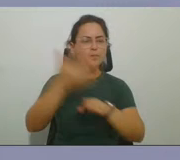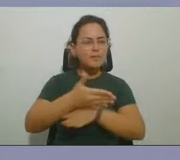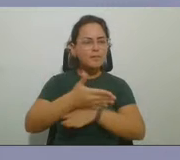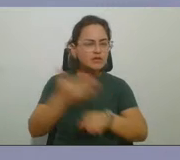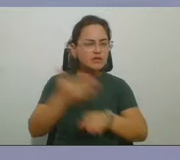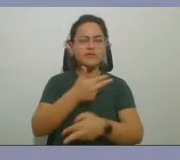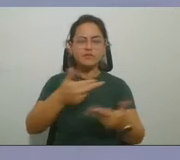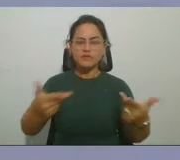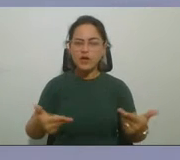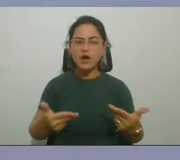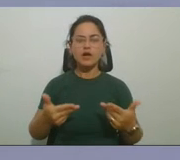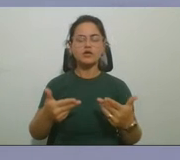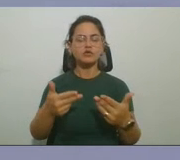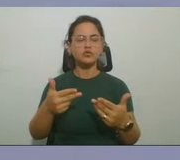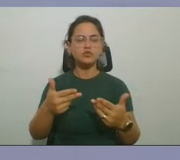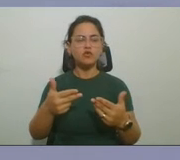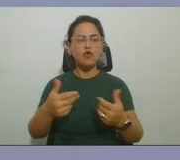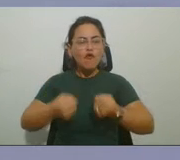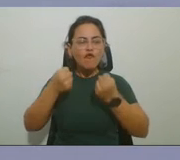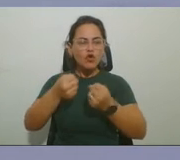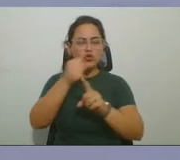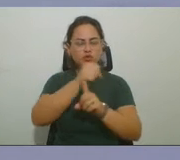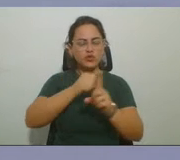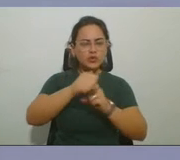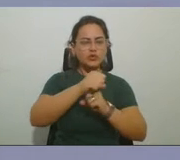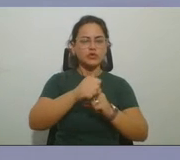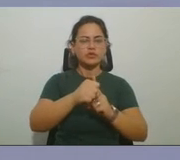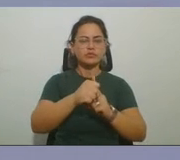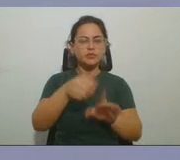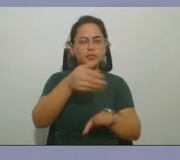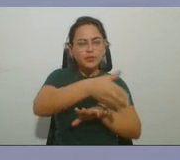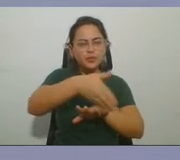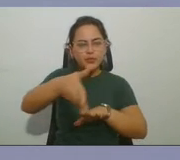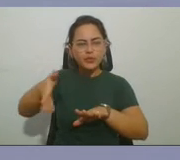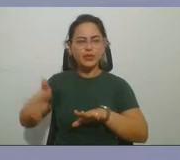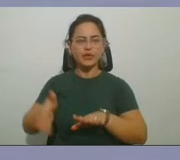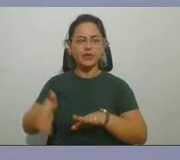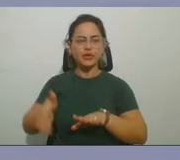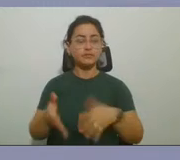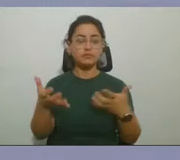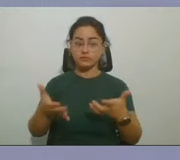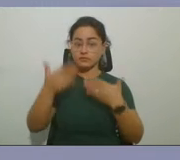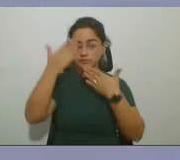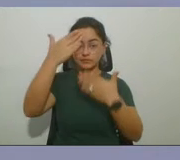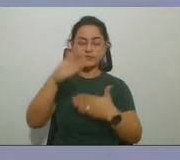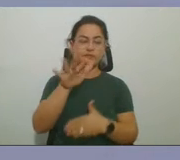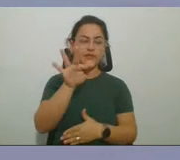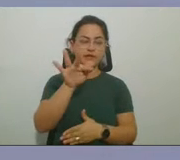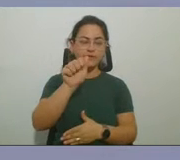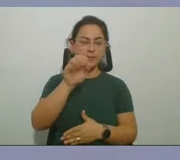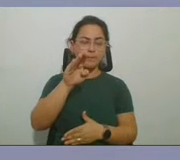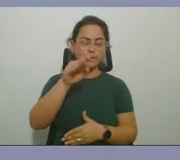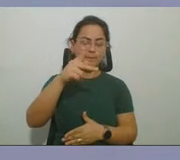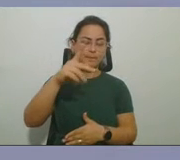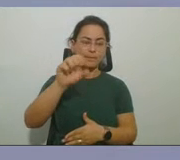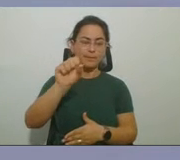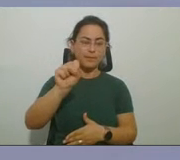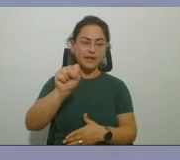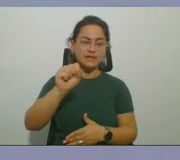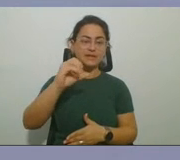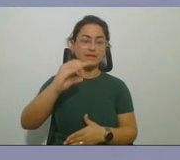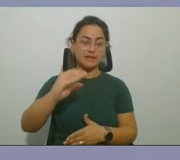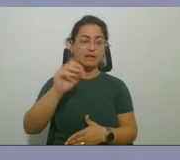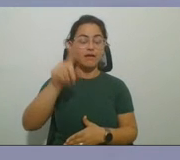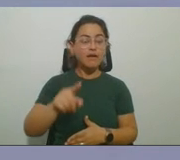forças sociais, segmentos. Neste sentido, é preciso agradecer à FAPESC, Fundação de Amparo à